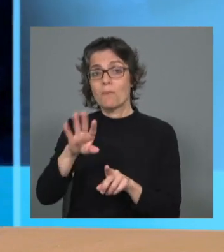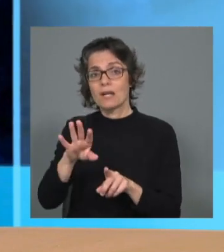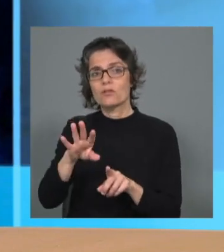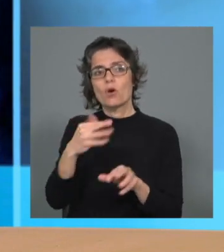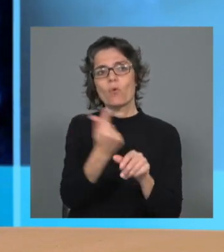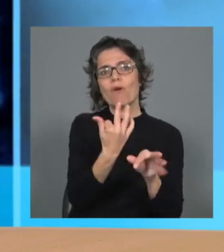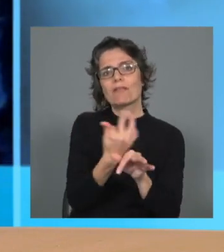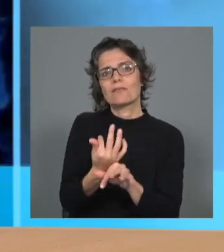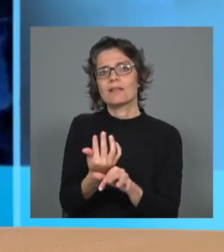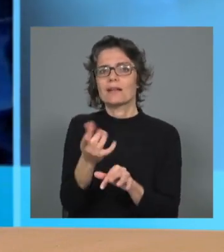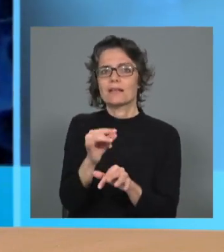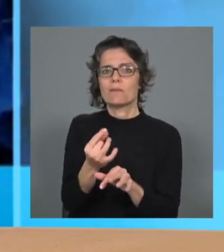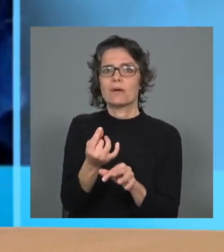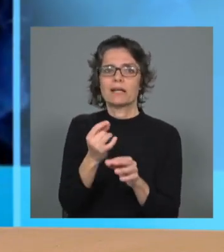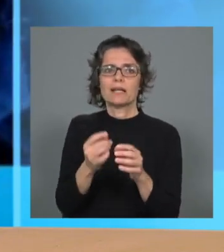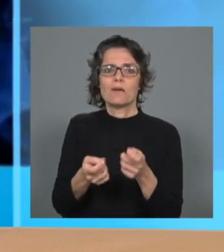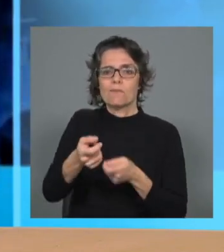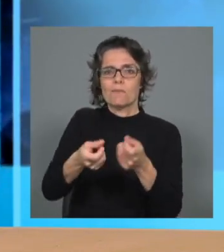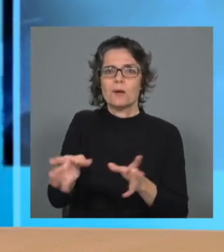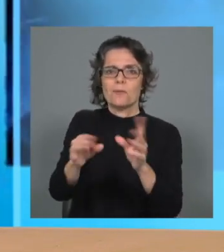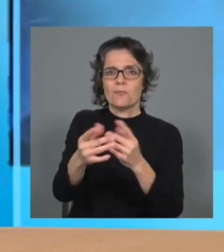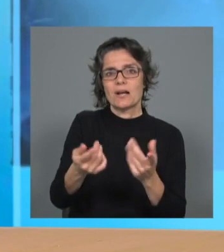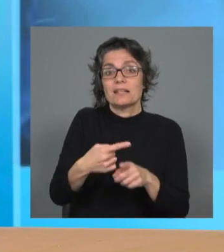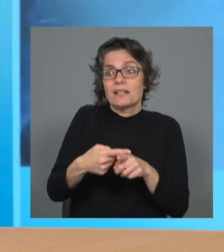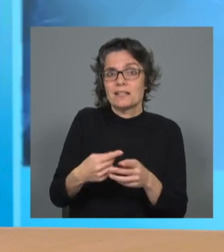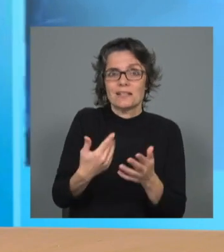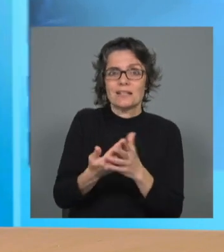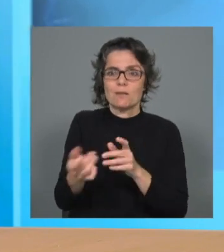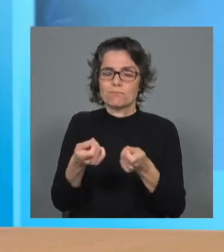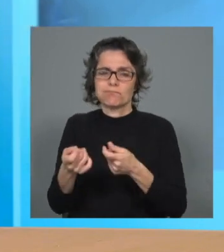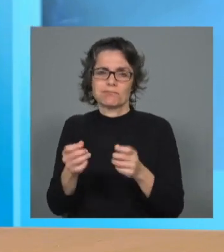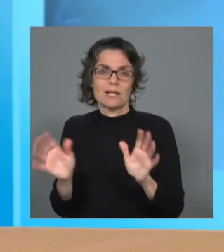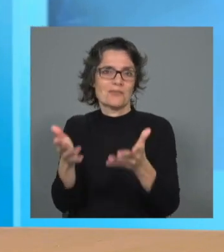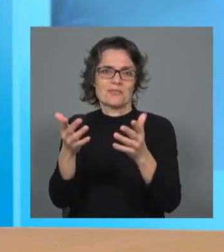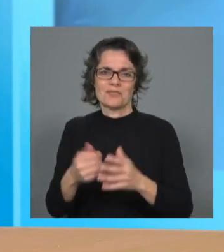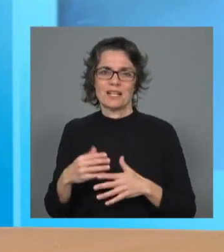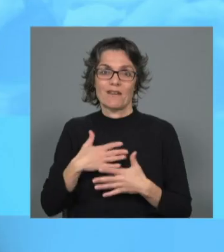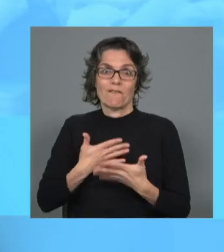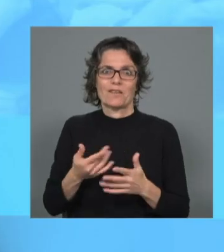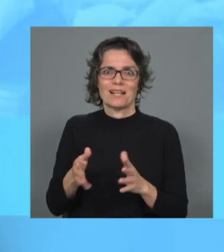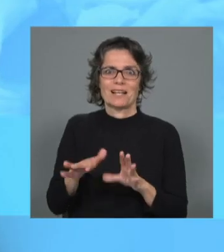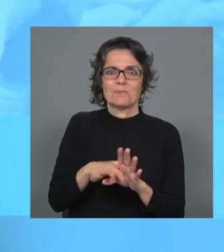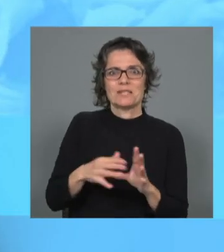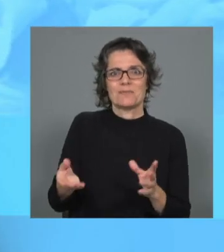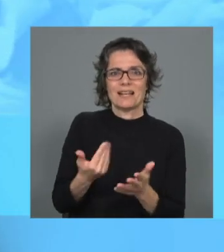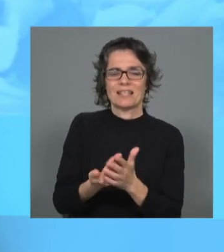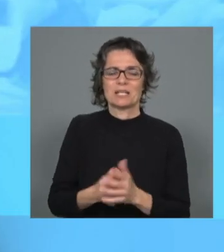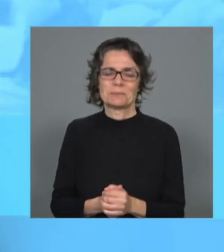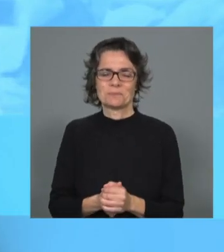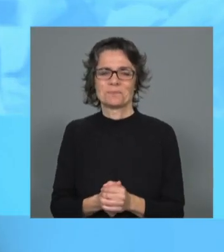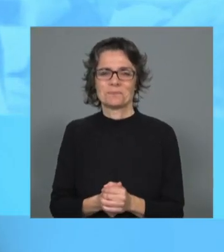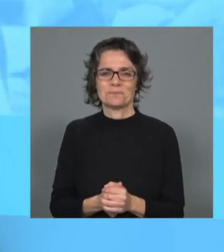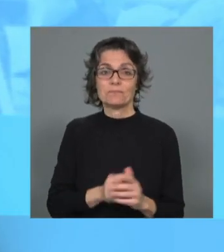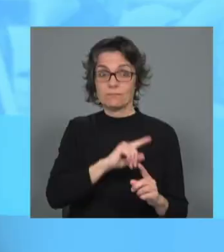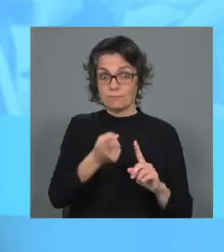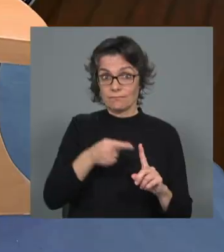atividades inseridas ali pelo meio interessantes e que podem dinamizar. Já vamos ver este ano como é que tudo vai